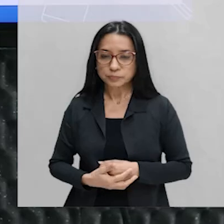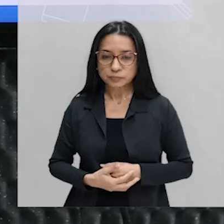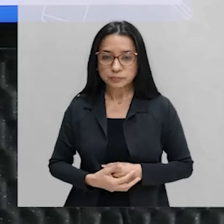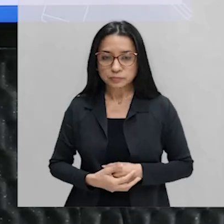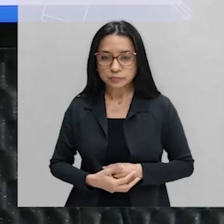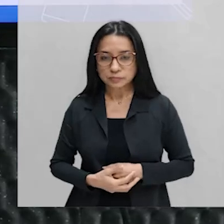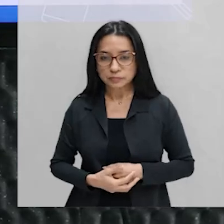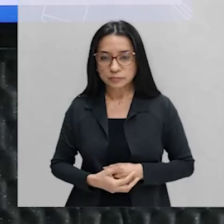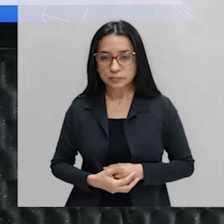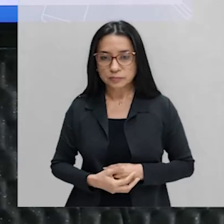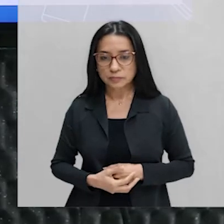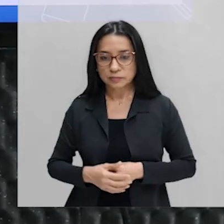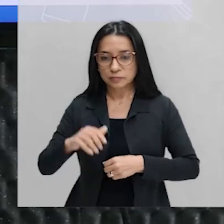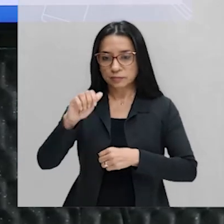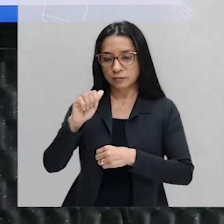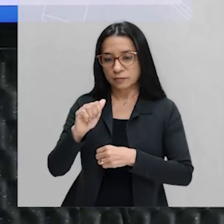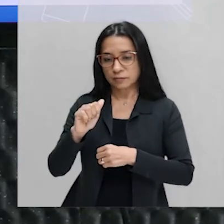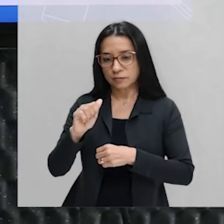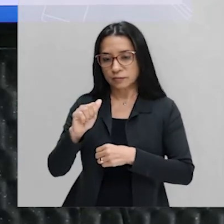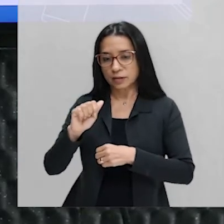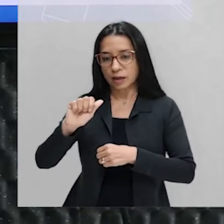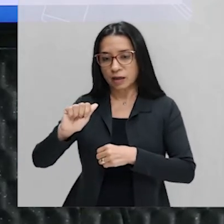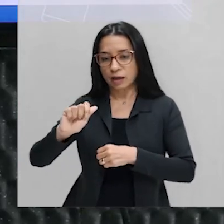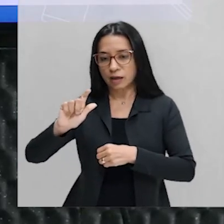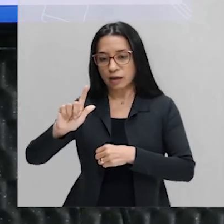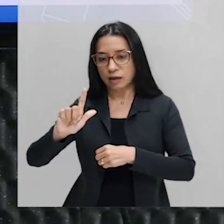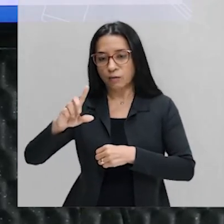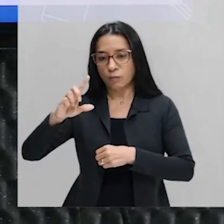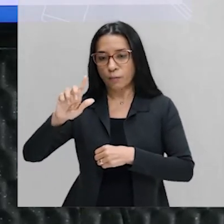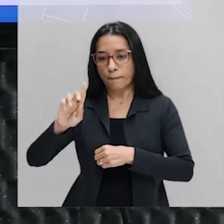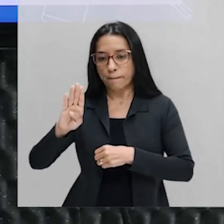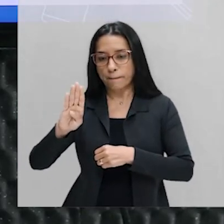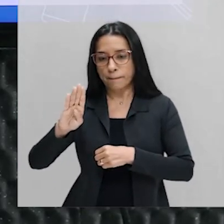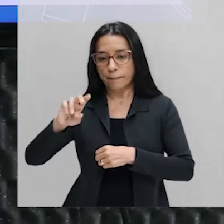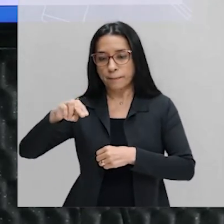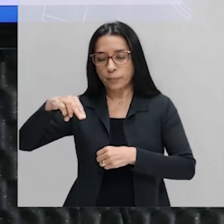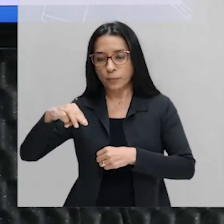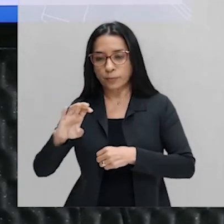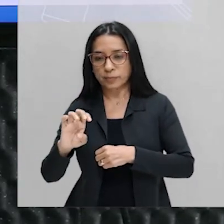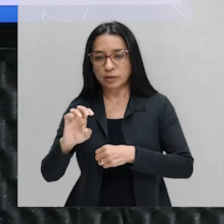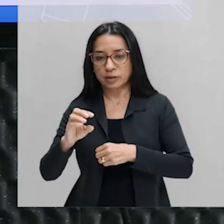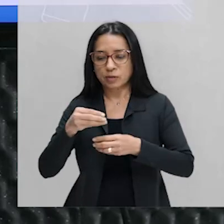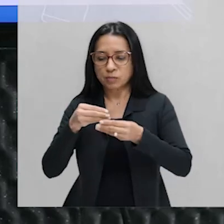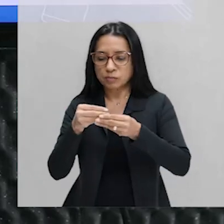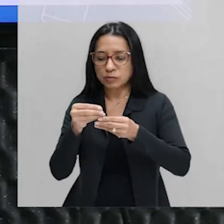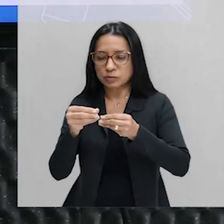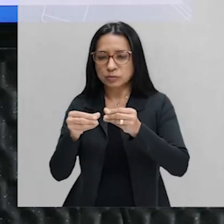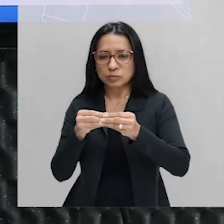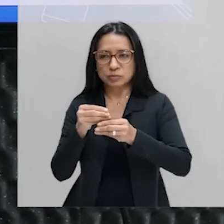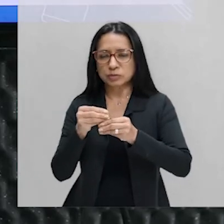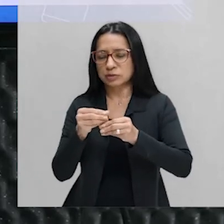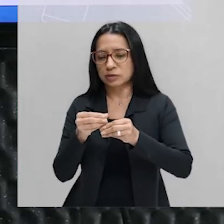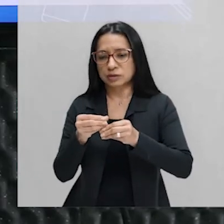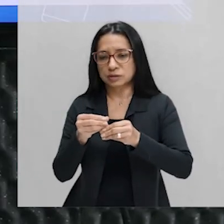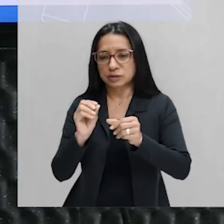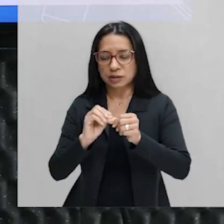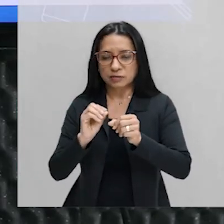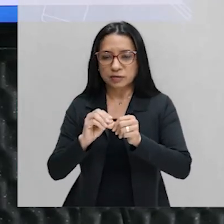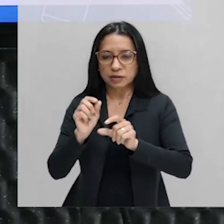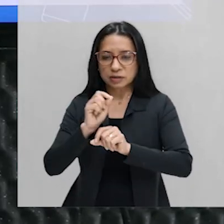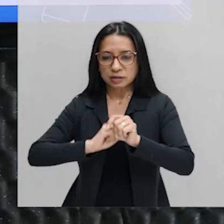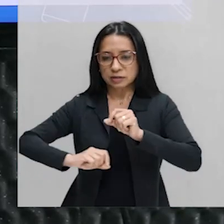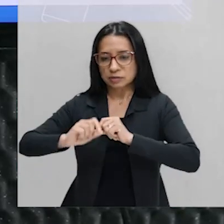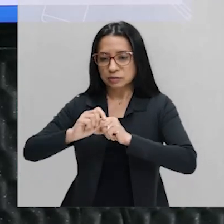de albume, ok? É um albume, é uma substância feita praticamente de